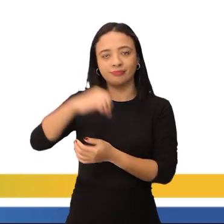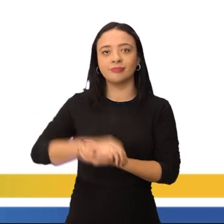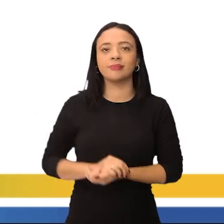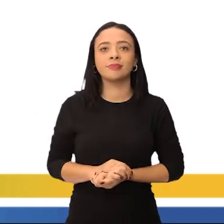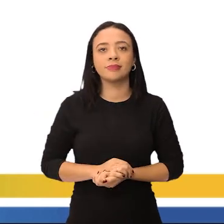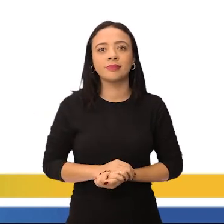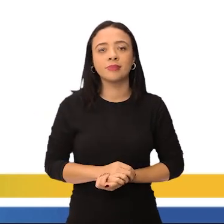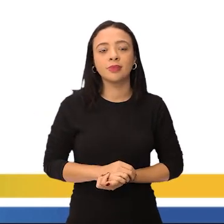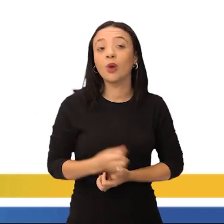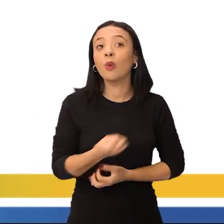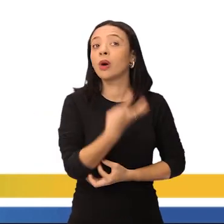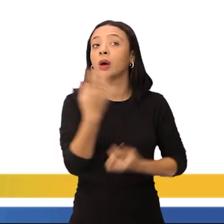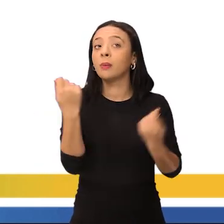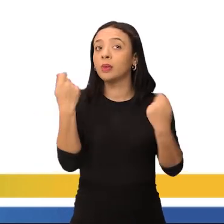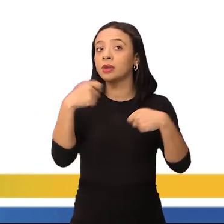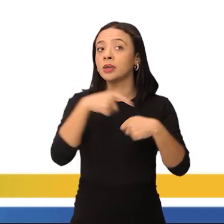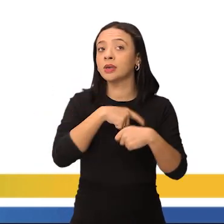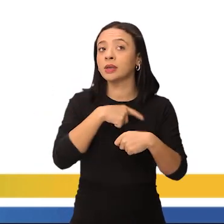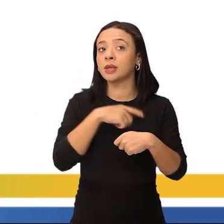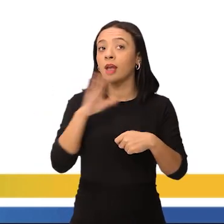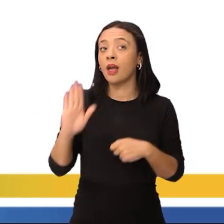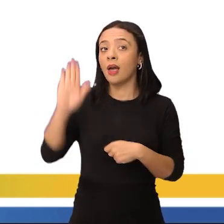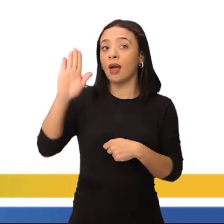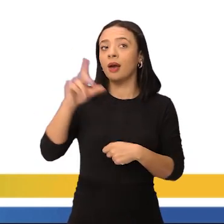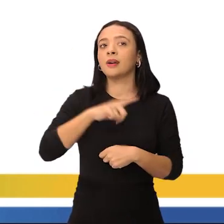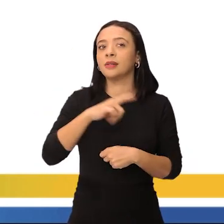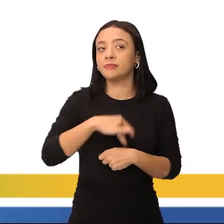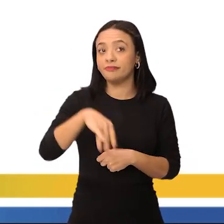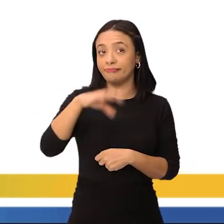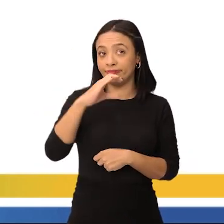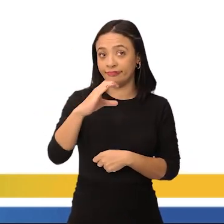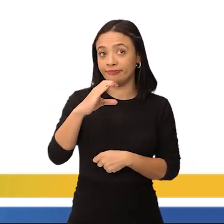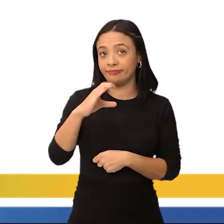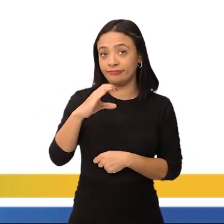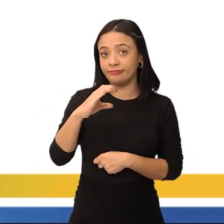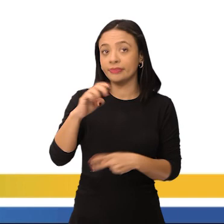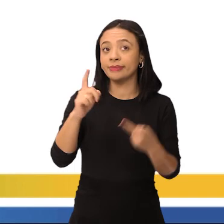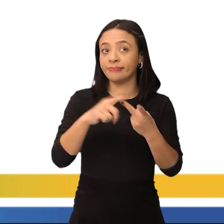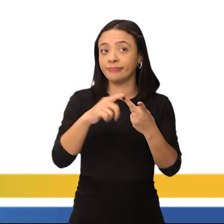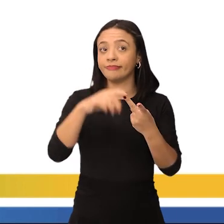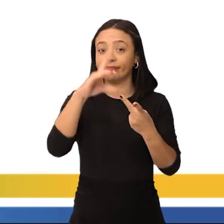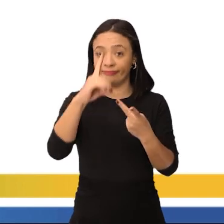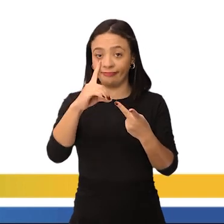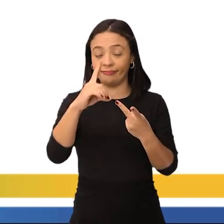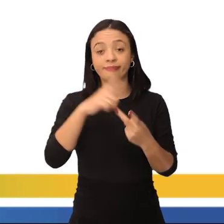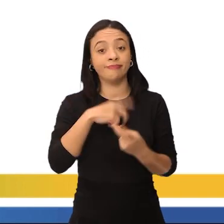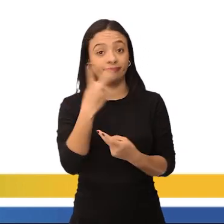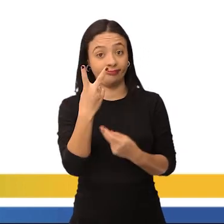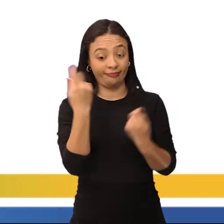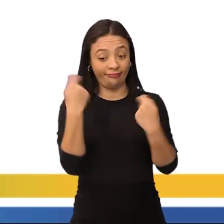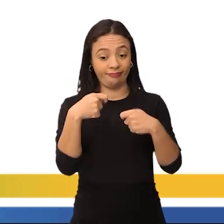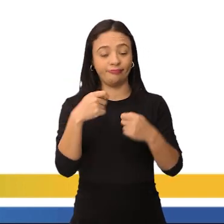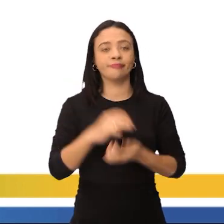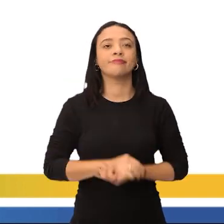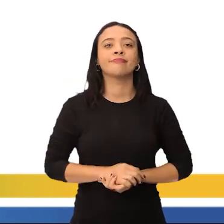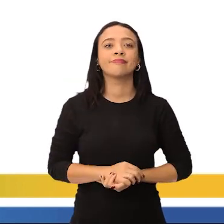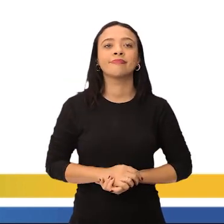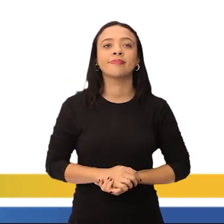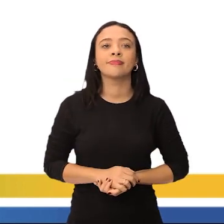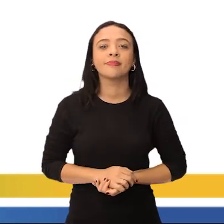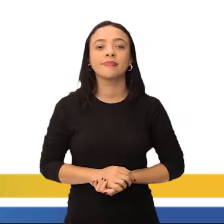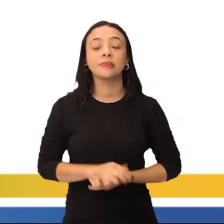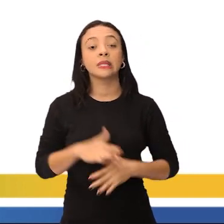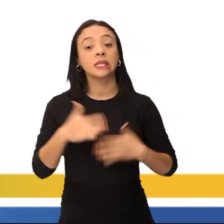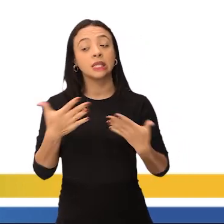aí ó eu tenho quantos alternativas ele candidatos Eu tenho uma letra c e tem uma letra d bom então